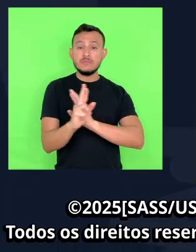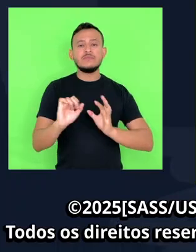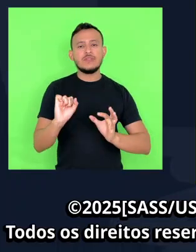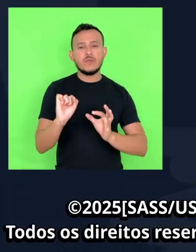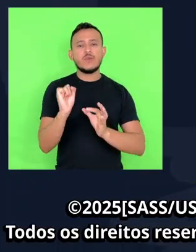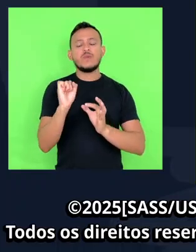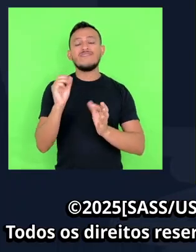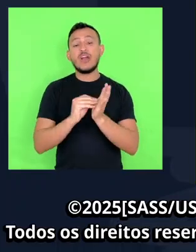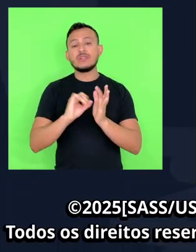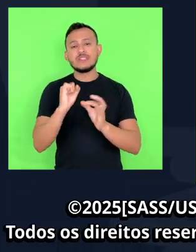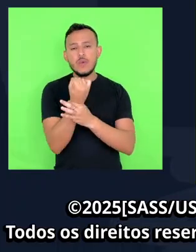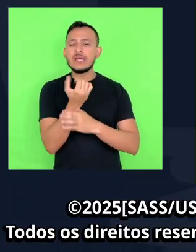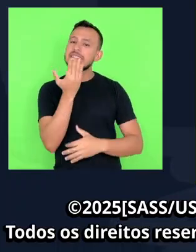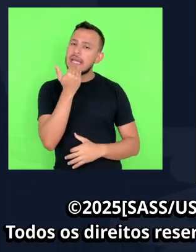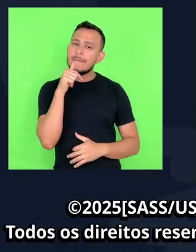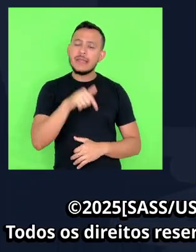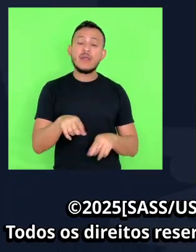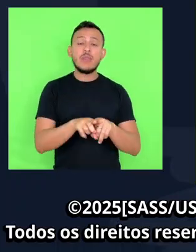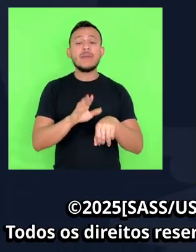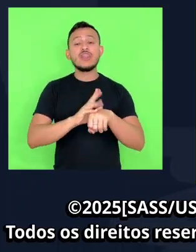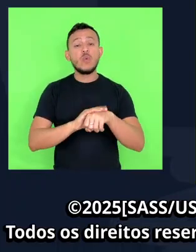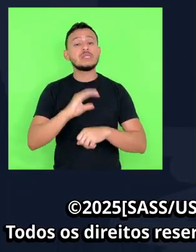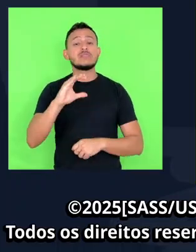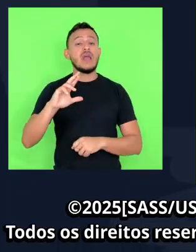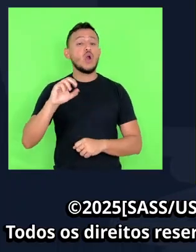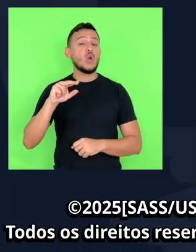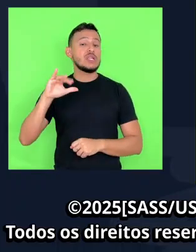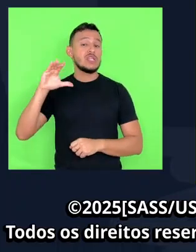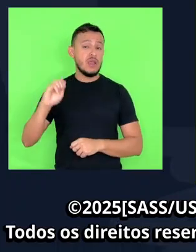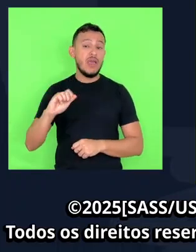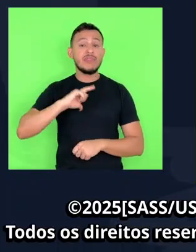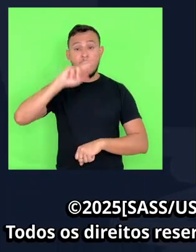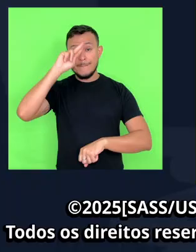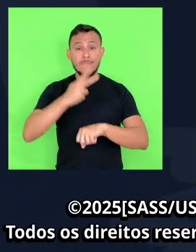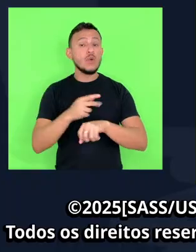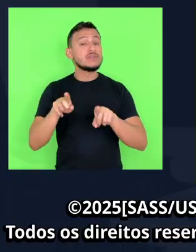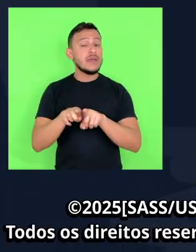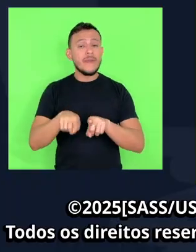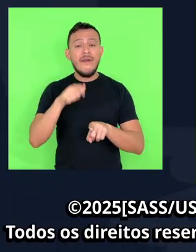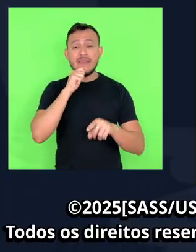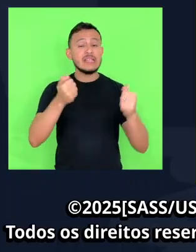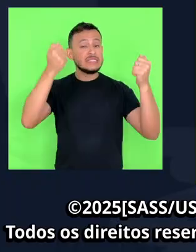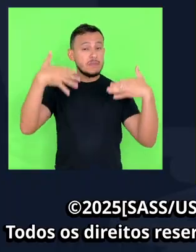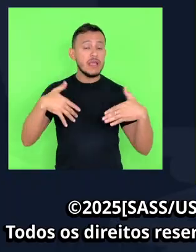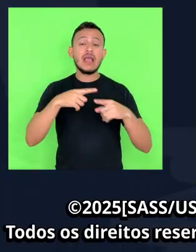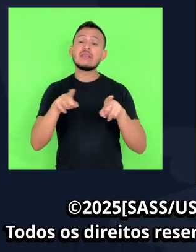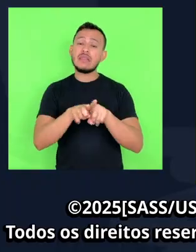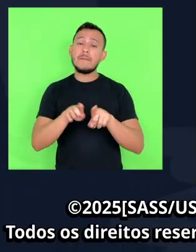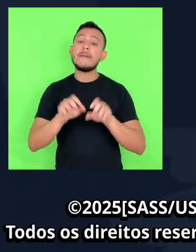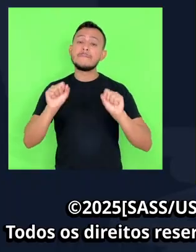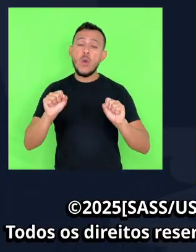da insegurança alimentar e doenças crônicas. Há uma hipótese que não foi explorada aqui, mas é uma